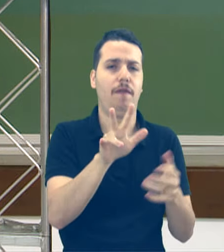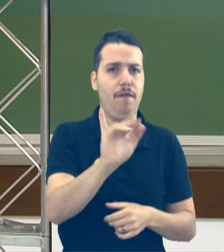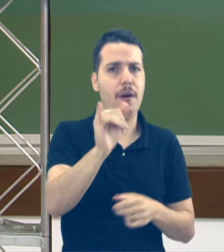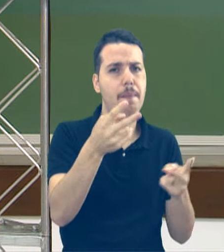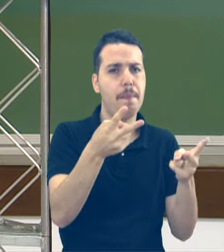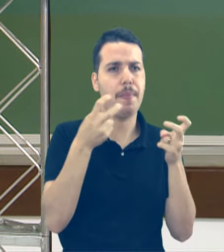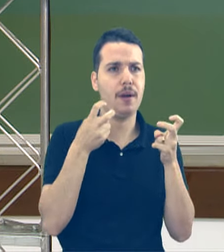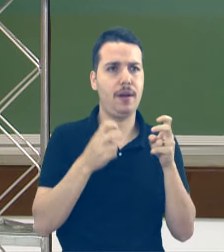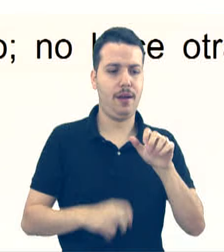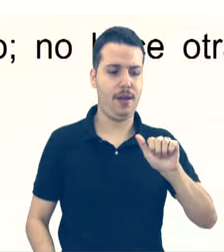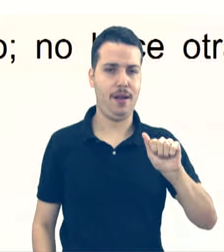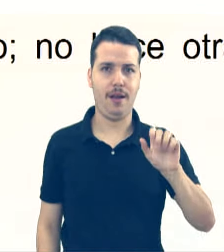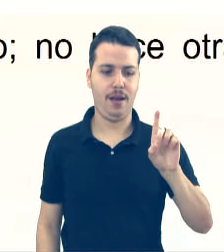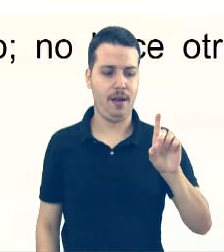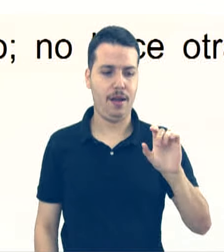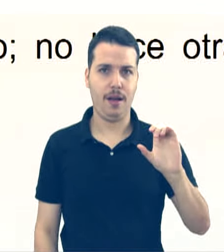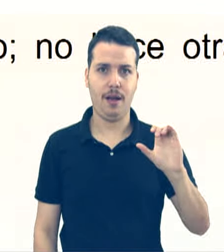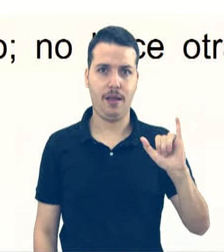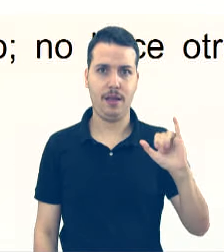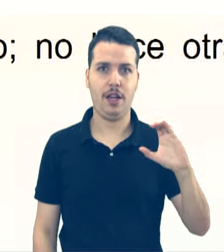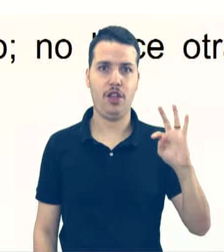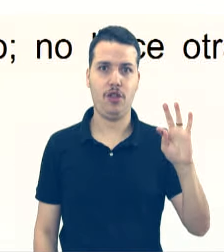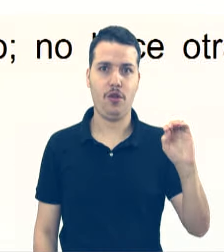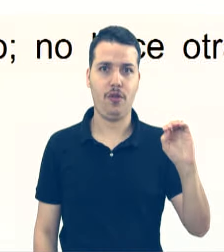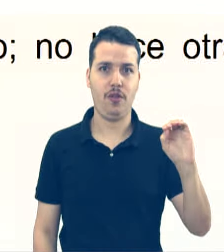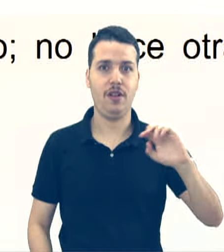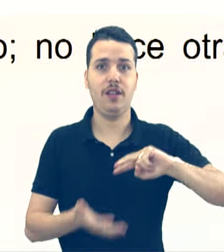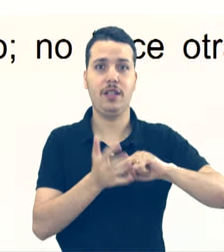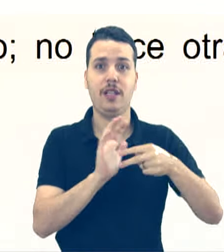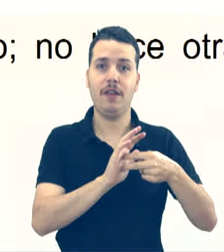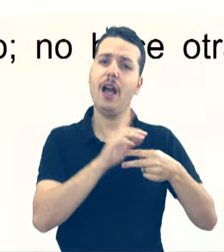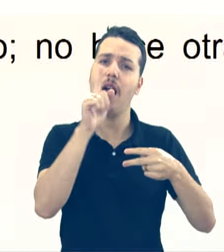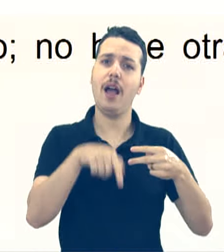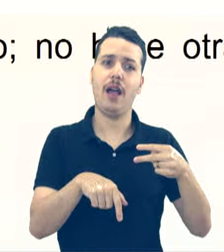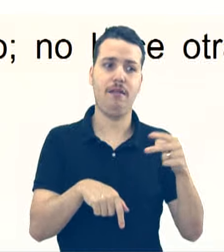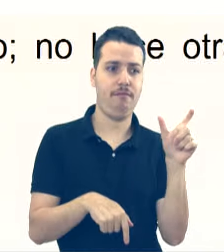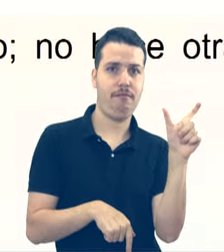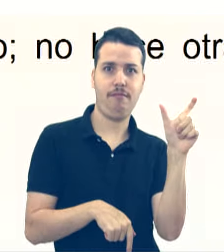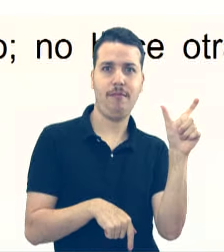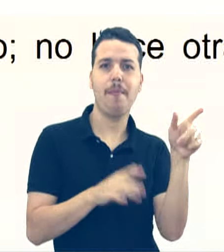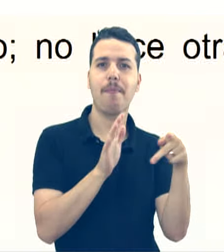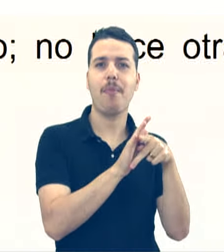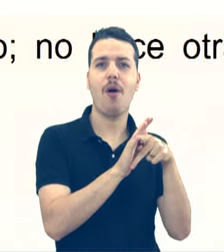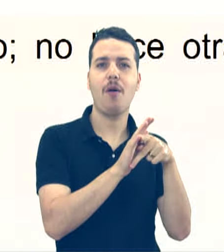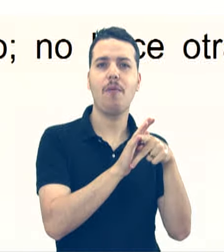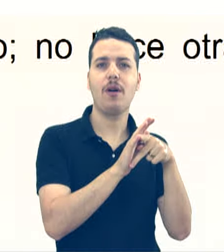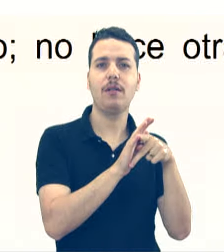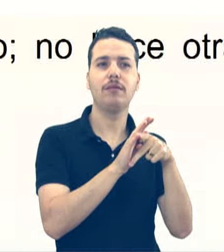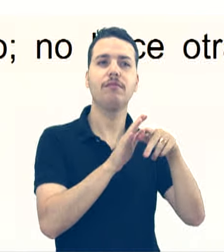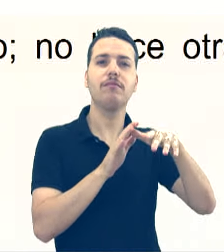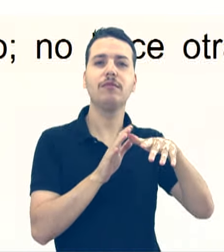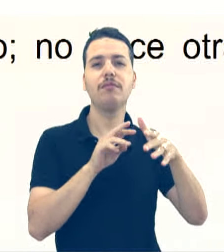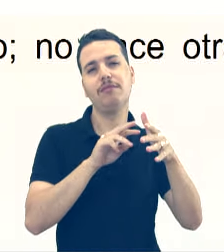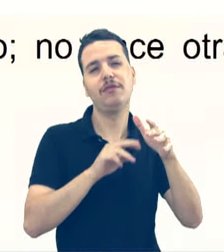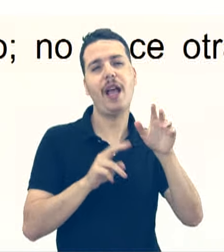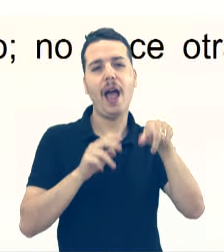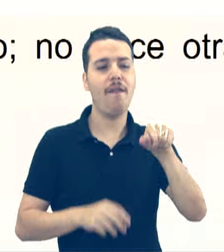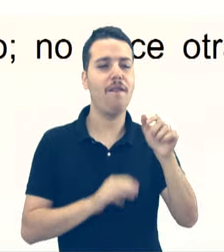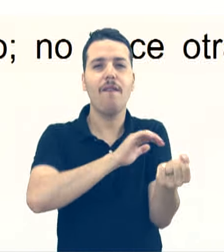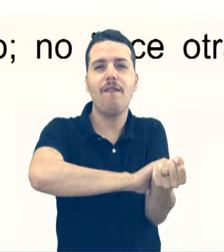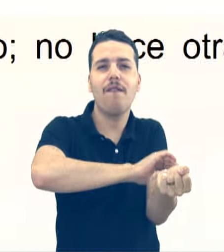que adicto, ele passa-se de um termo popular, né? Um viciado, seria